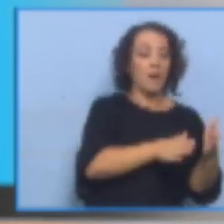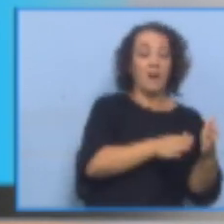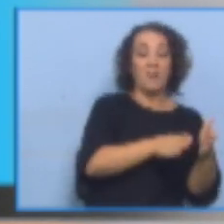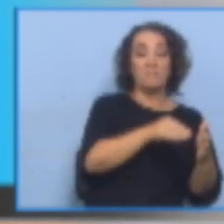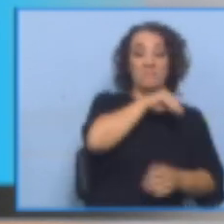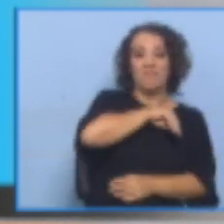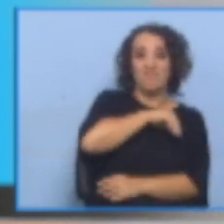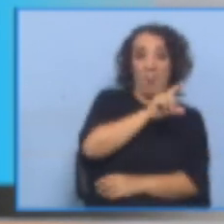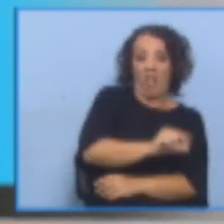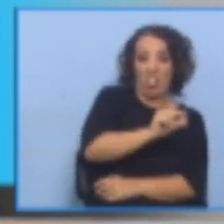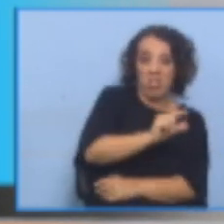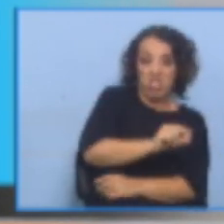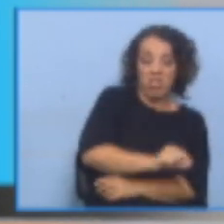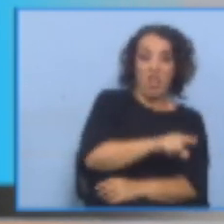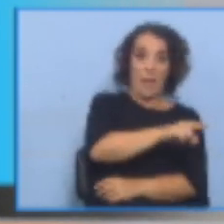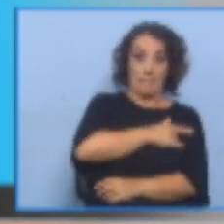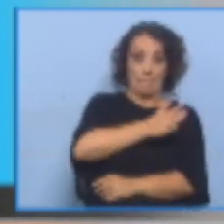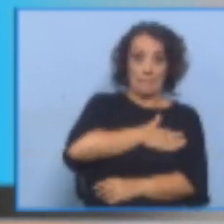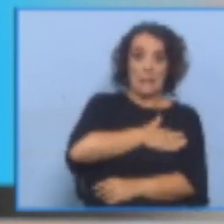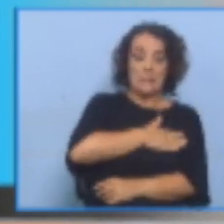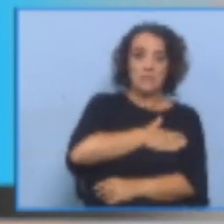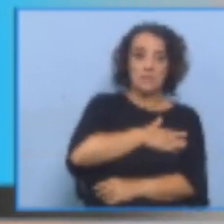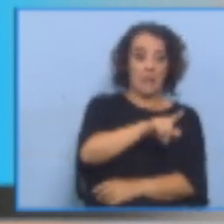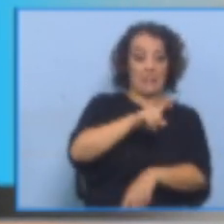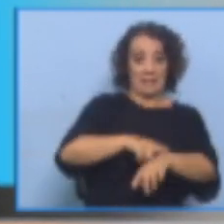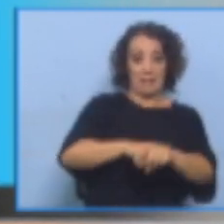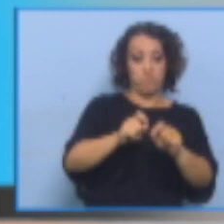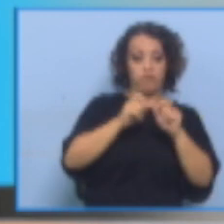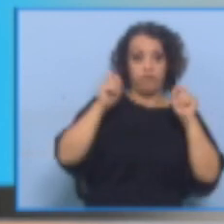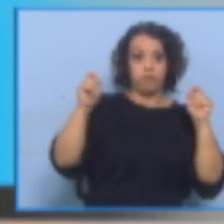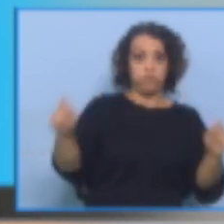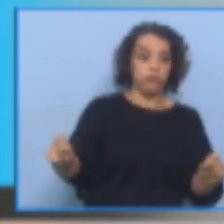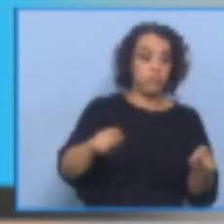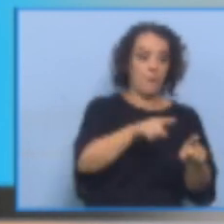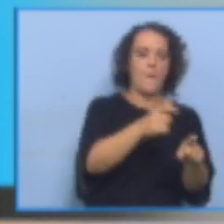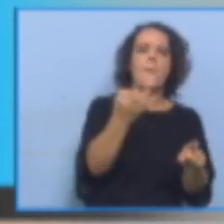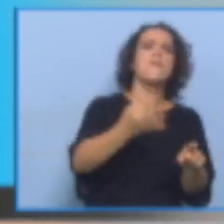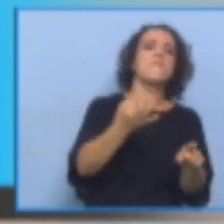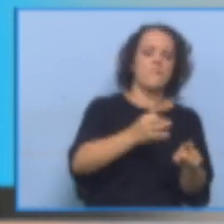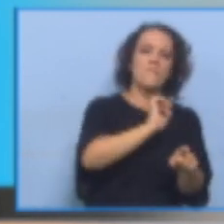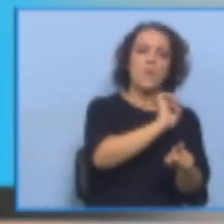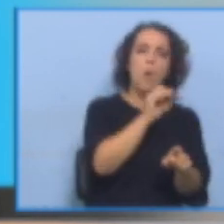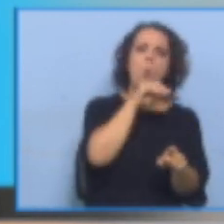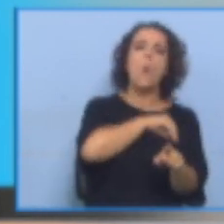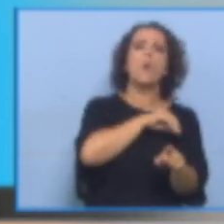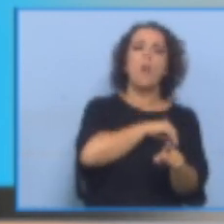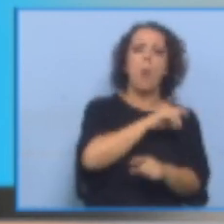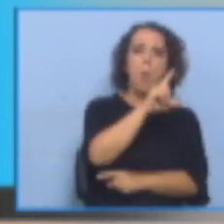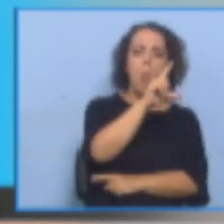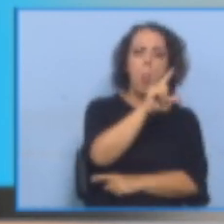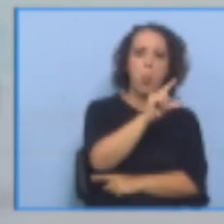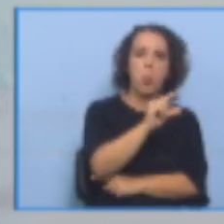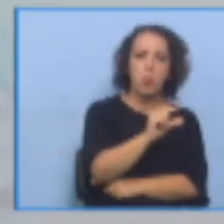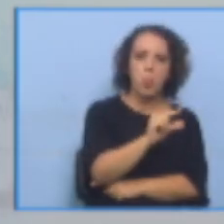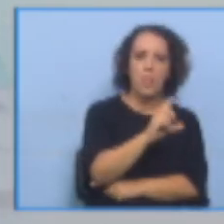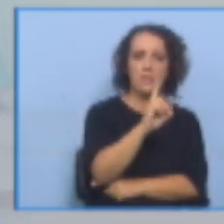mais pobres das empresas tinham, durante este período alargado, apesar de tudo, o seu salário reduzido